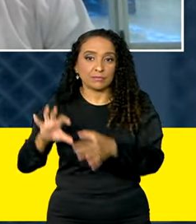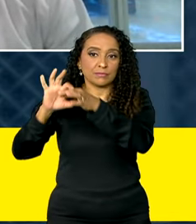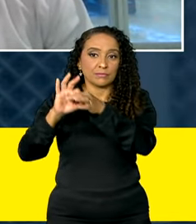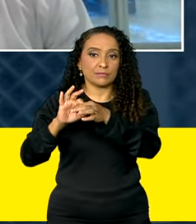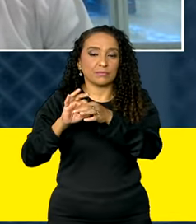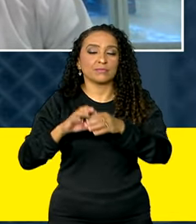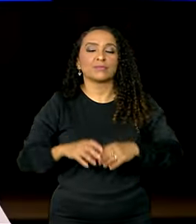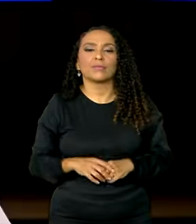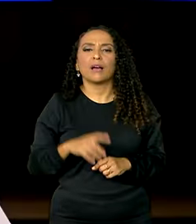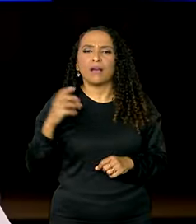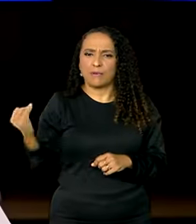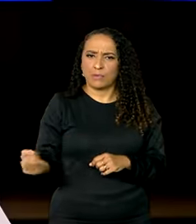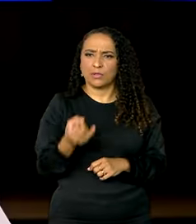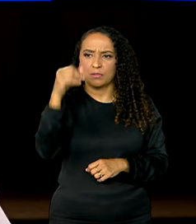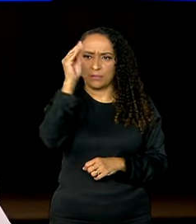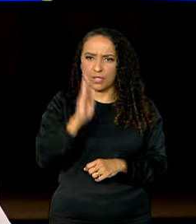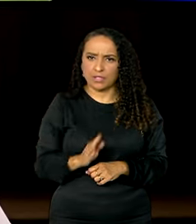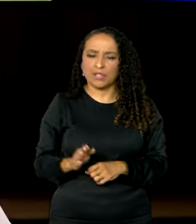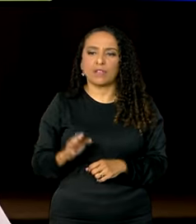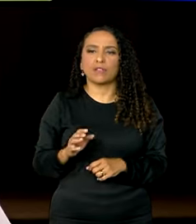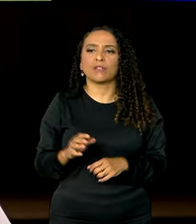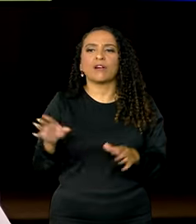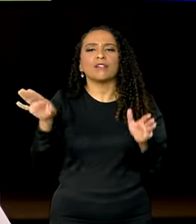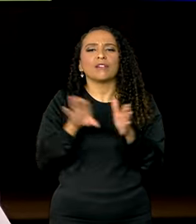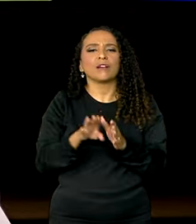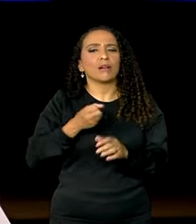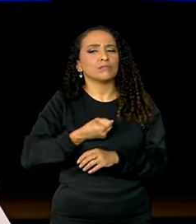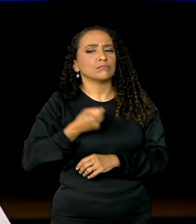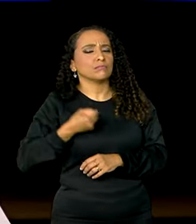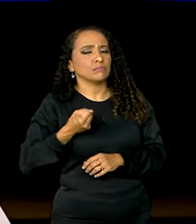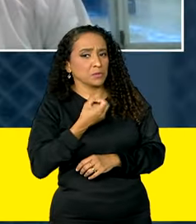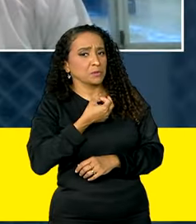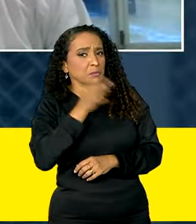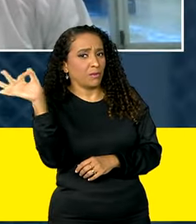Azerbaijão. É importante o Brasil chegar lá com esses bons números, não é?